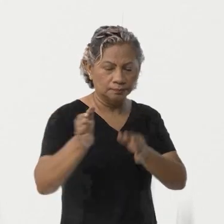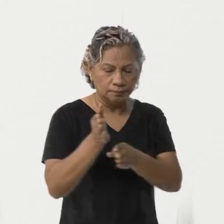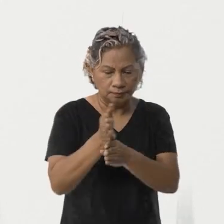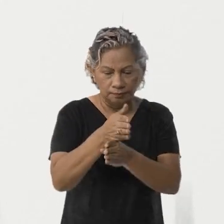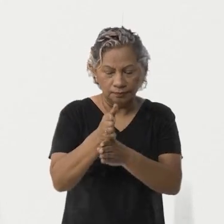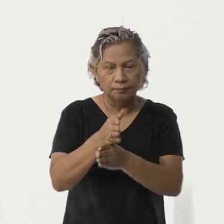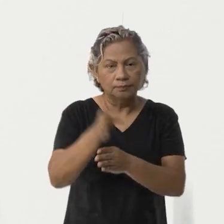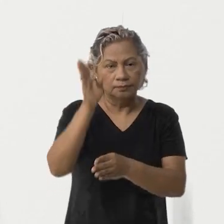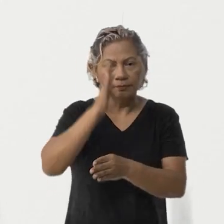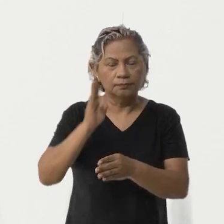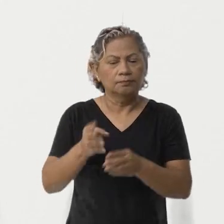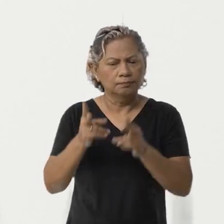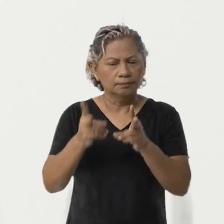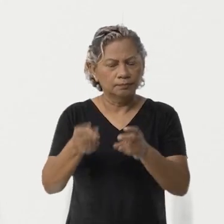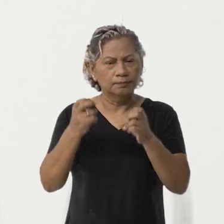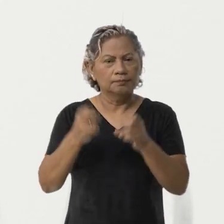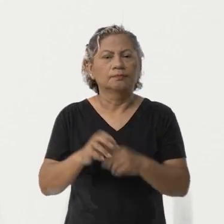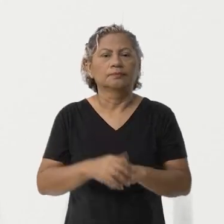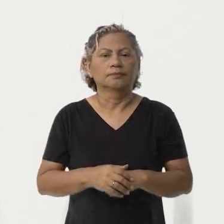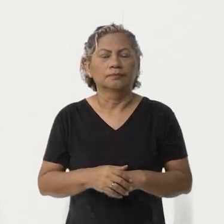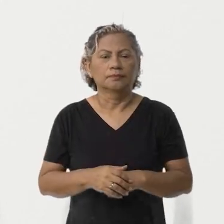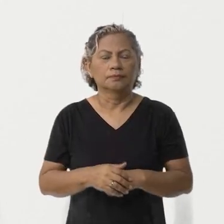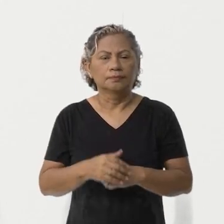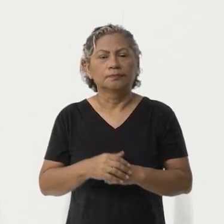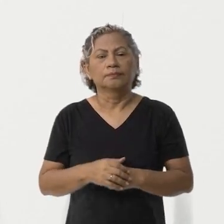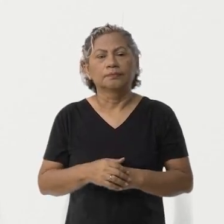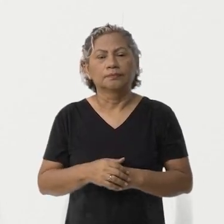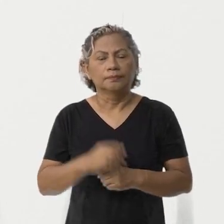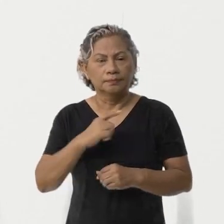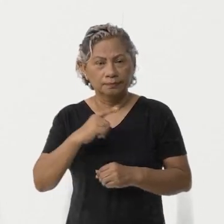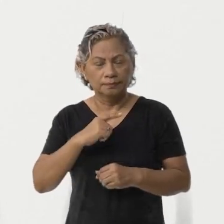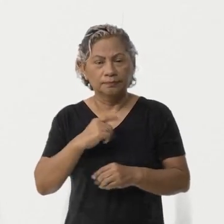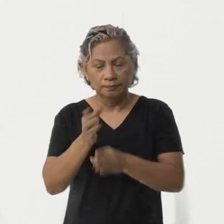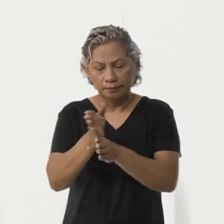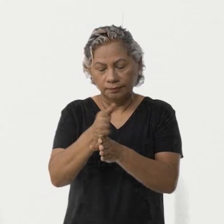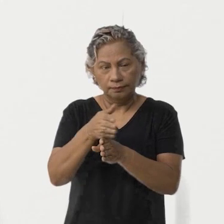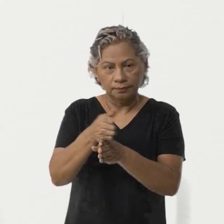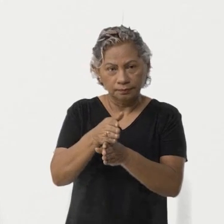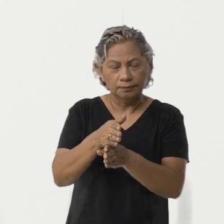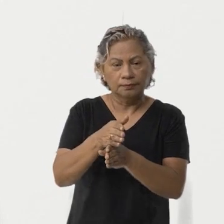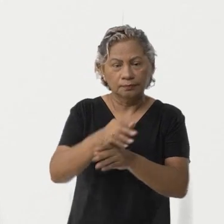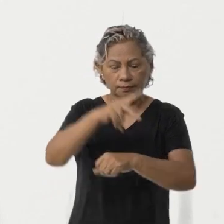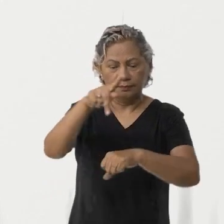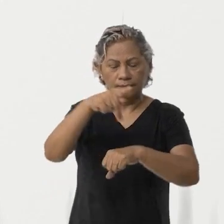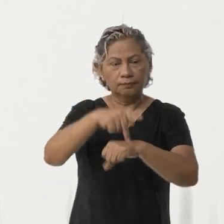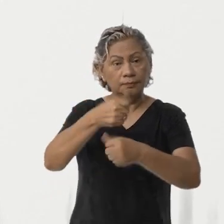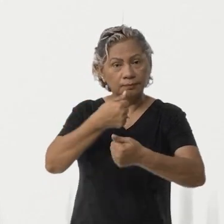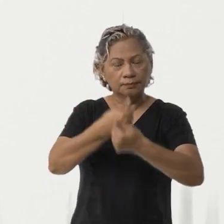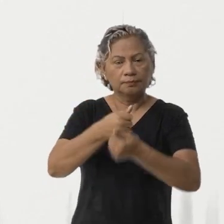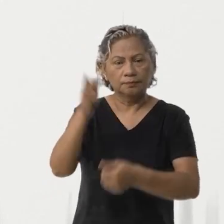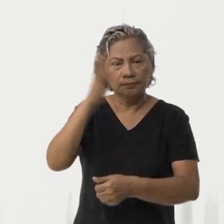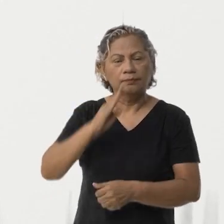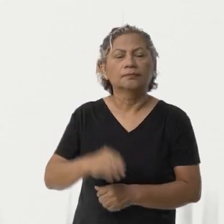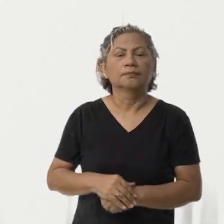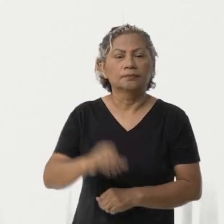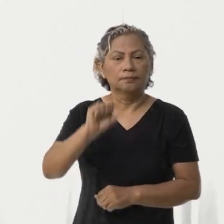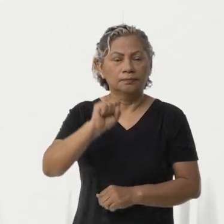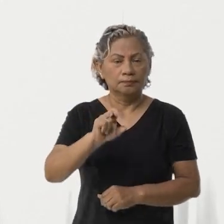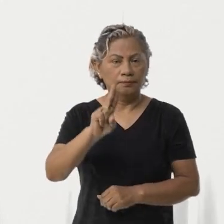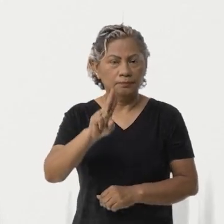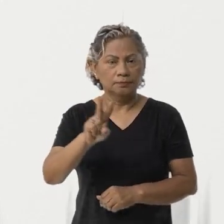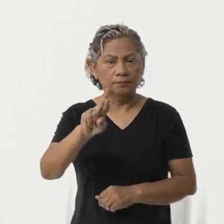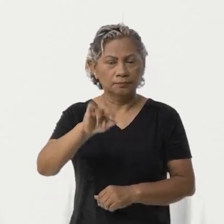a Bolívia. Aí eu posso também observar qual é o menor. E o menor país com fronteira com o Brasil é aqui, o Suriname,